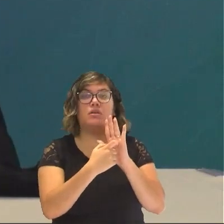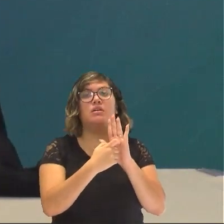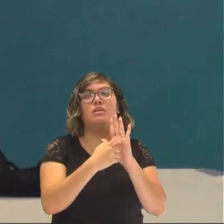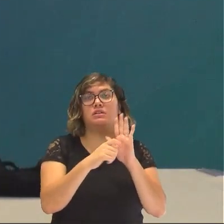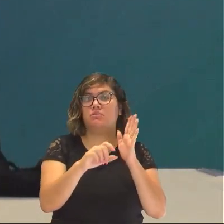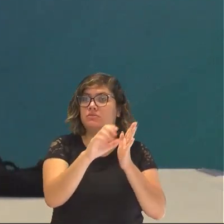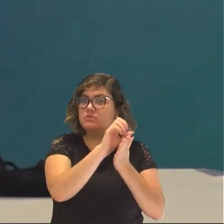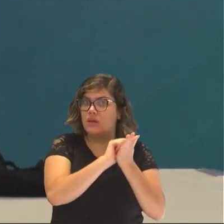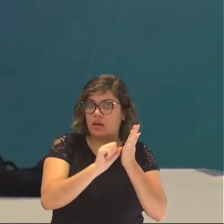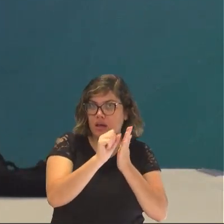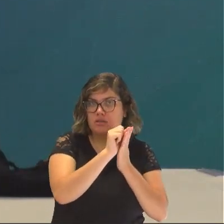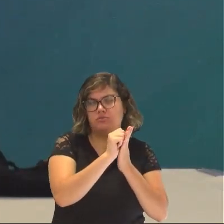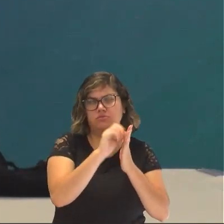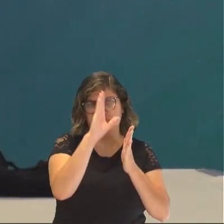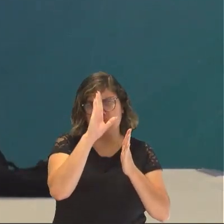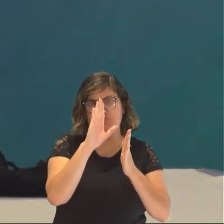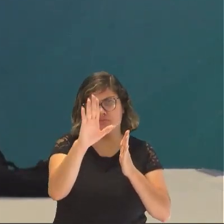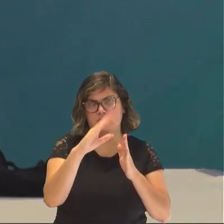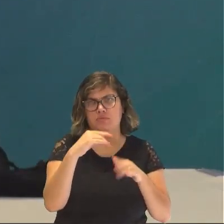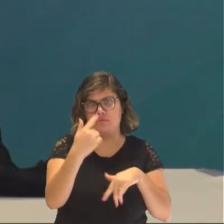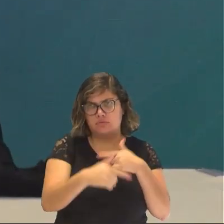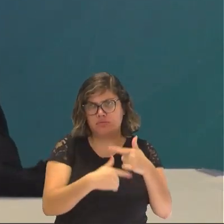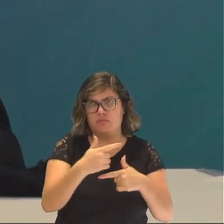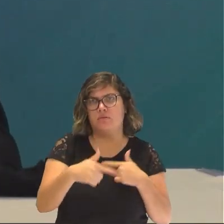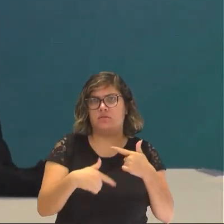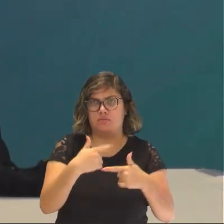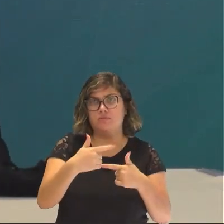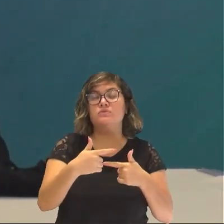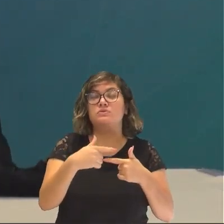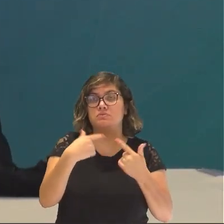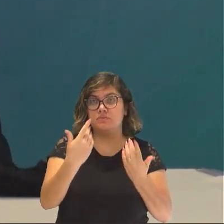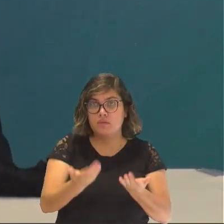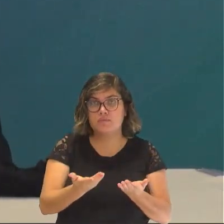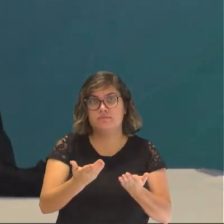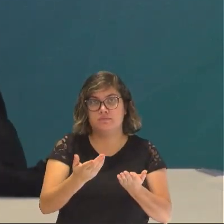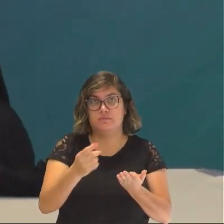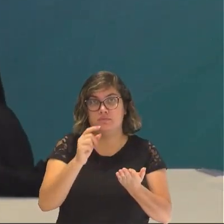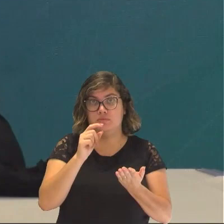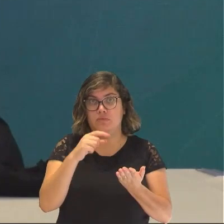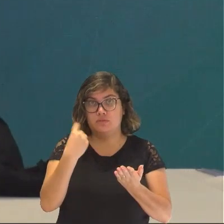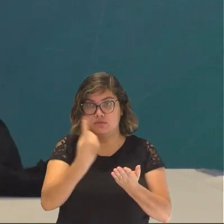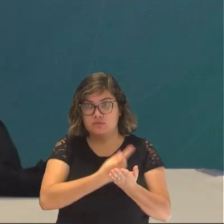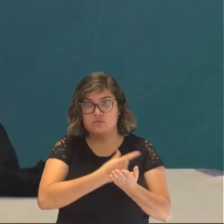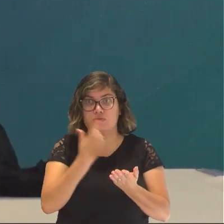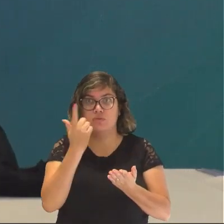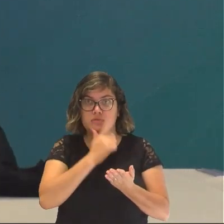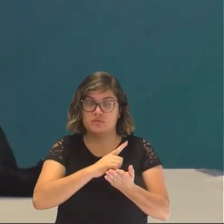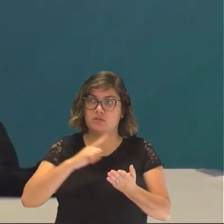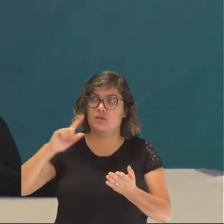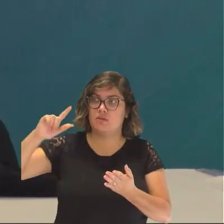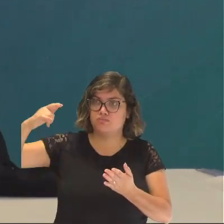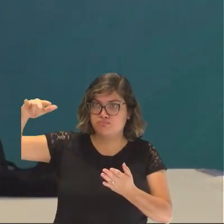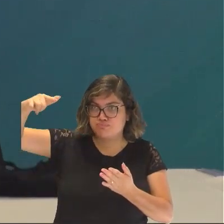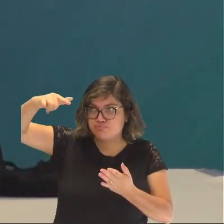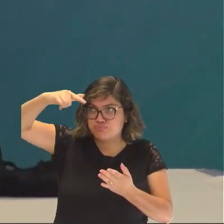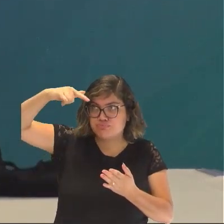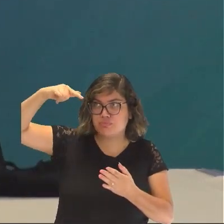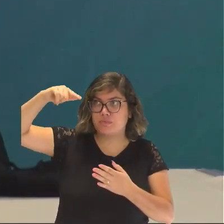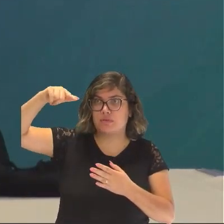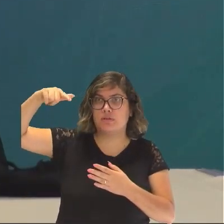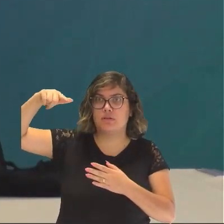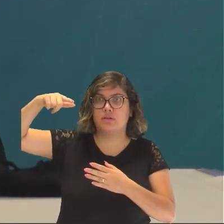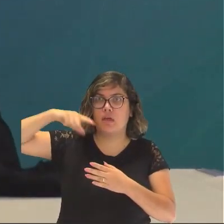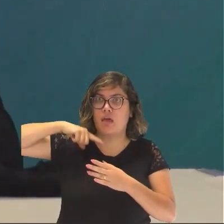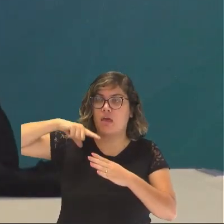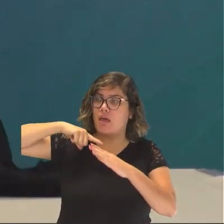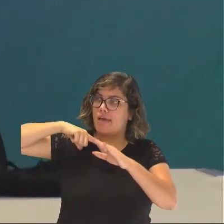são essenciais para os setores em que nós atuamos. Então, se para manter um satélite no espaço, manter um avião voando